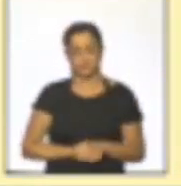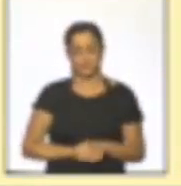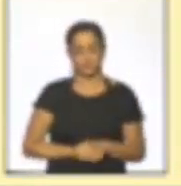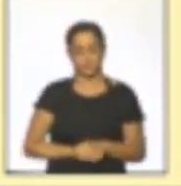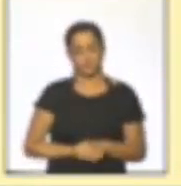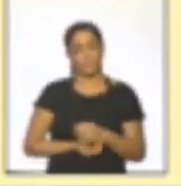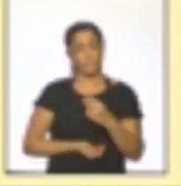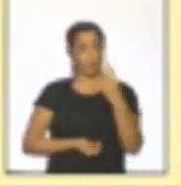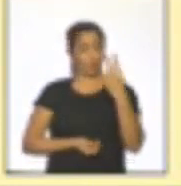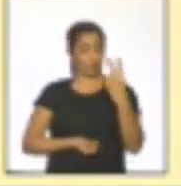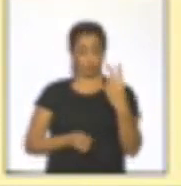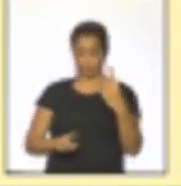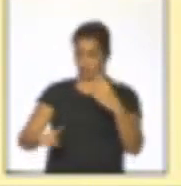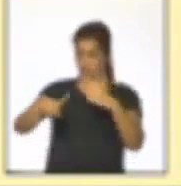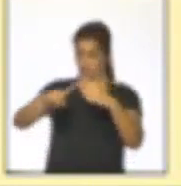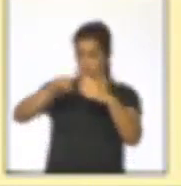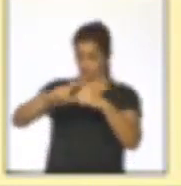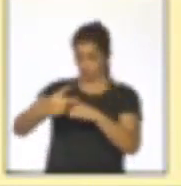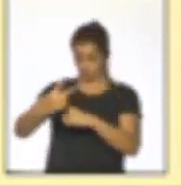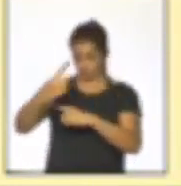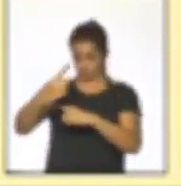Então, 2 vezes 2,